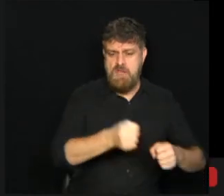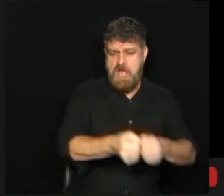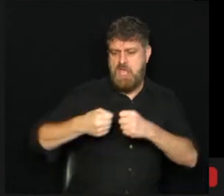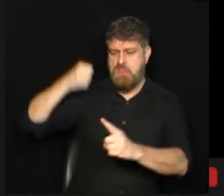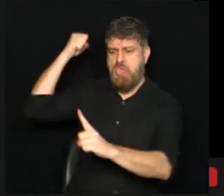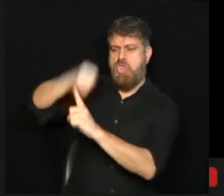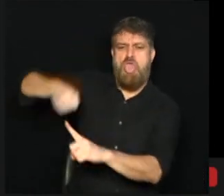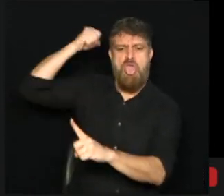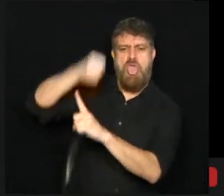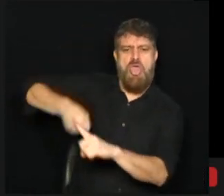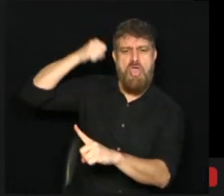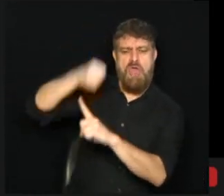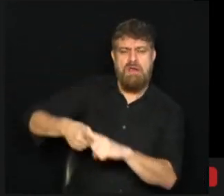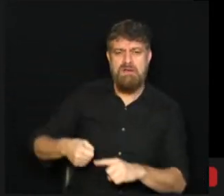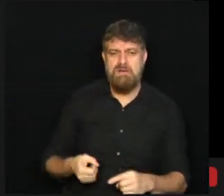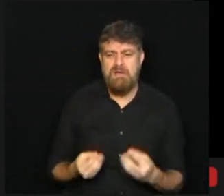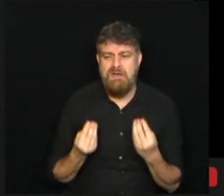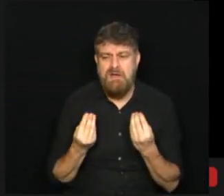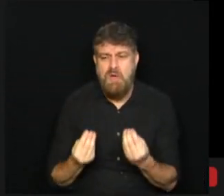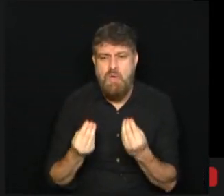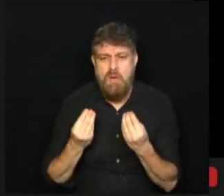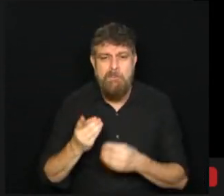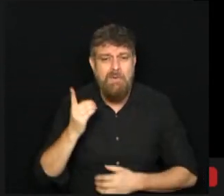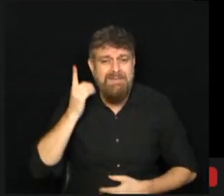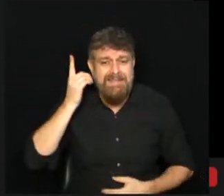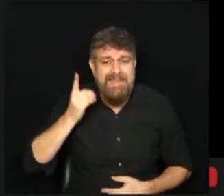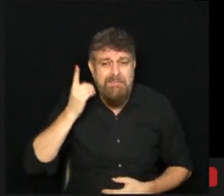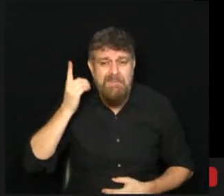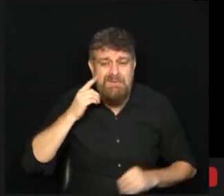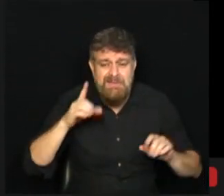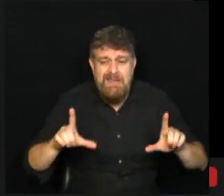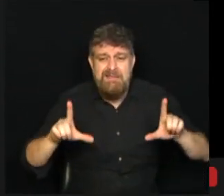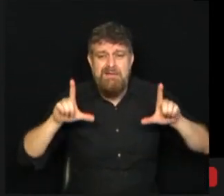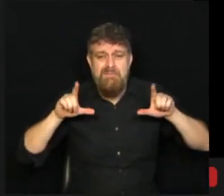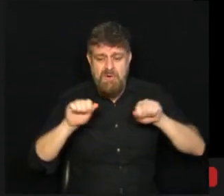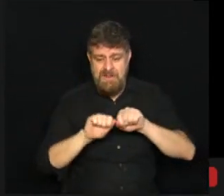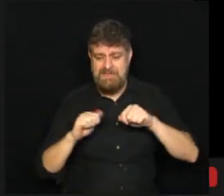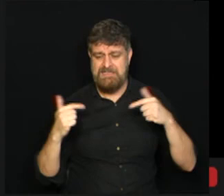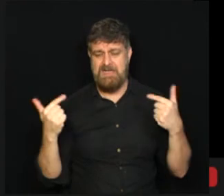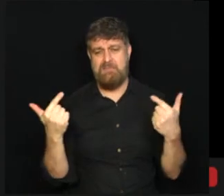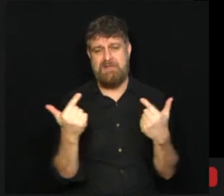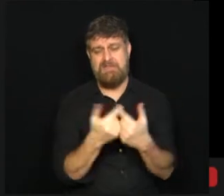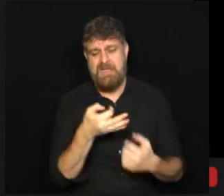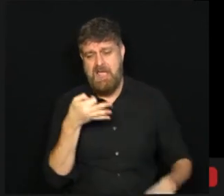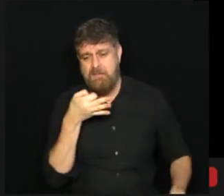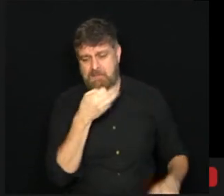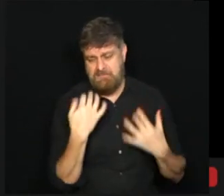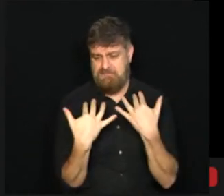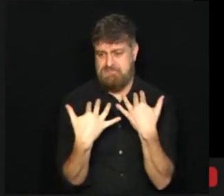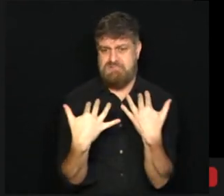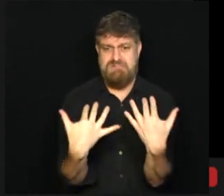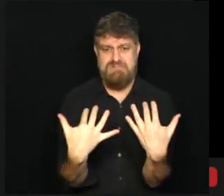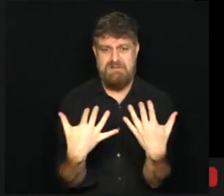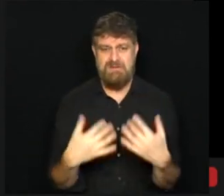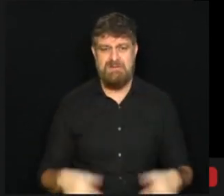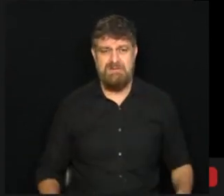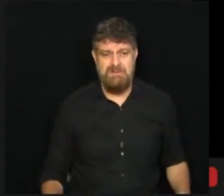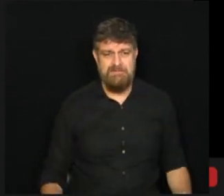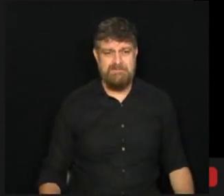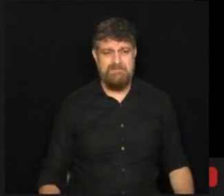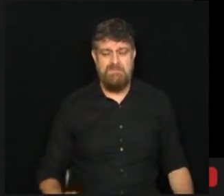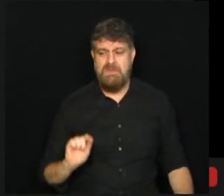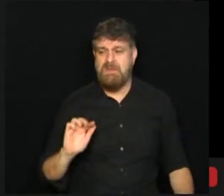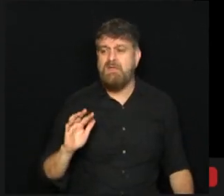espancá-la. Quer dizer, isso foi dito lá dentro da Assembleia, certo? No plenário.